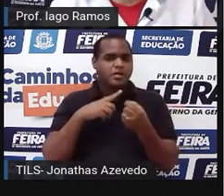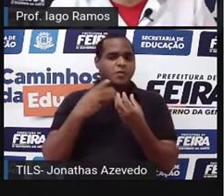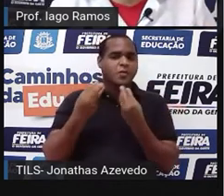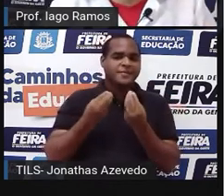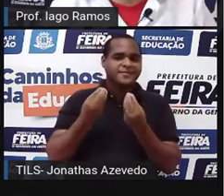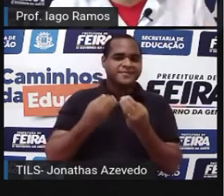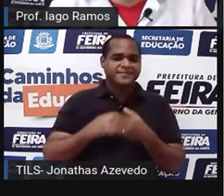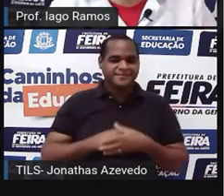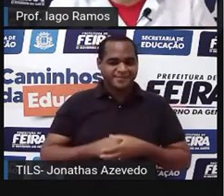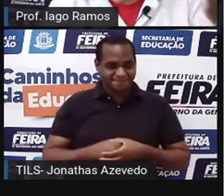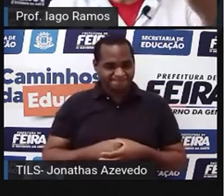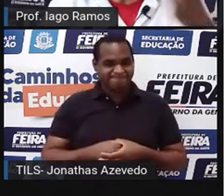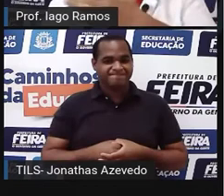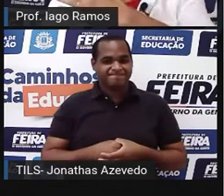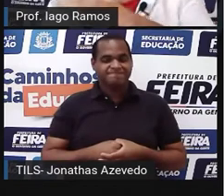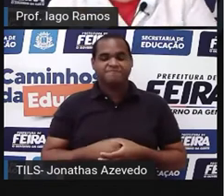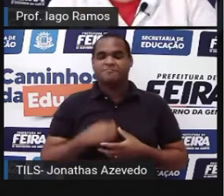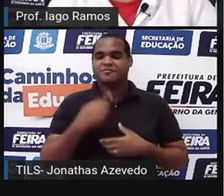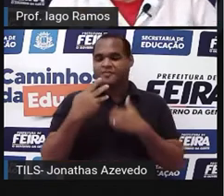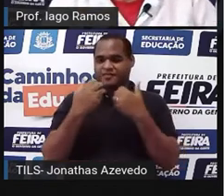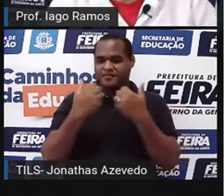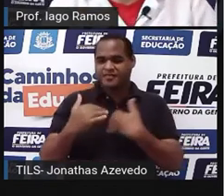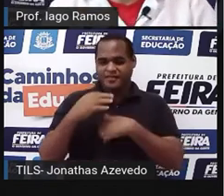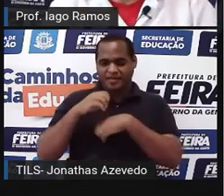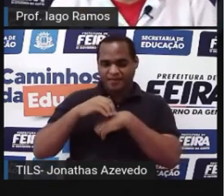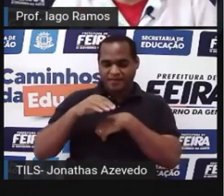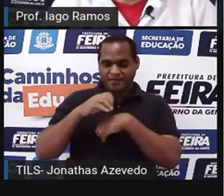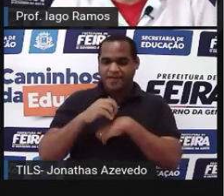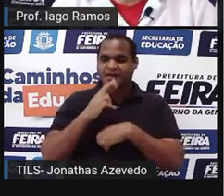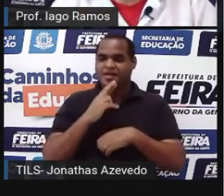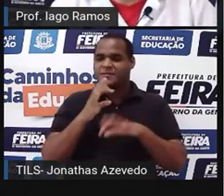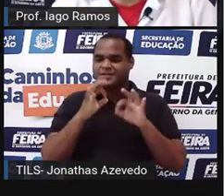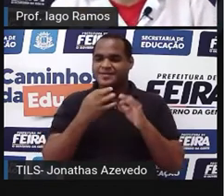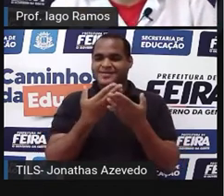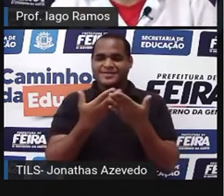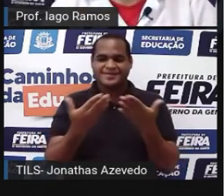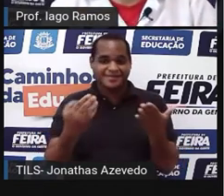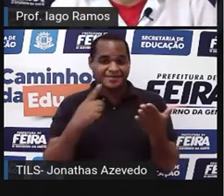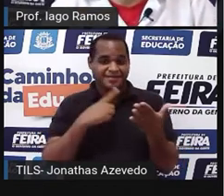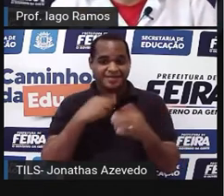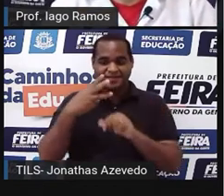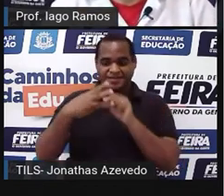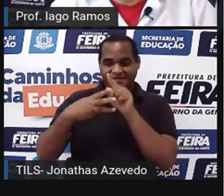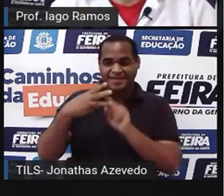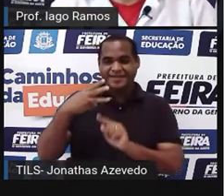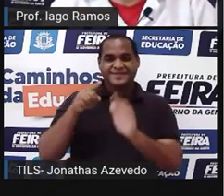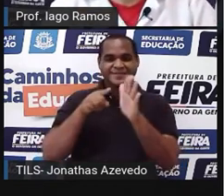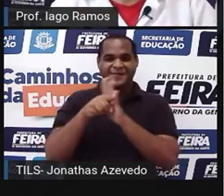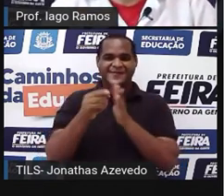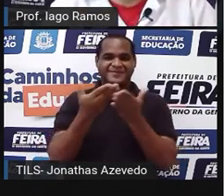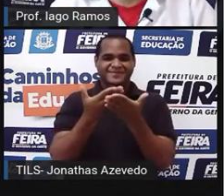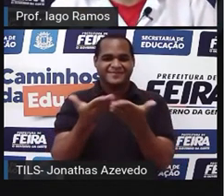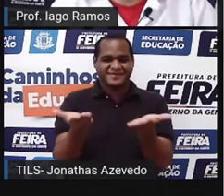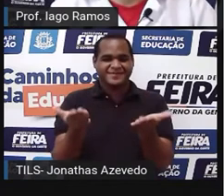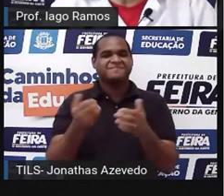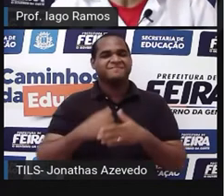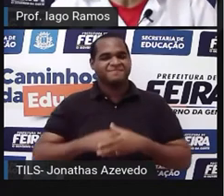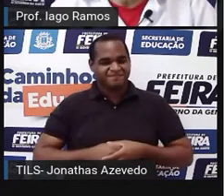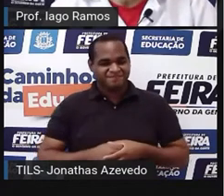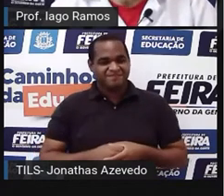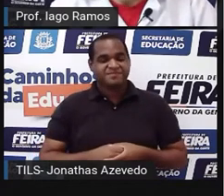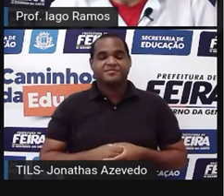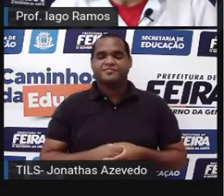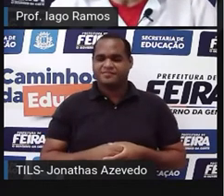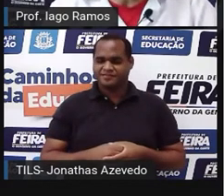semelhantes? Eu vou trazer resposta para essas três perguntas que eu acabei de fazer, tá